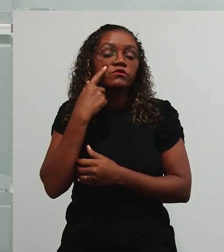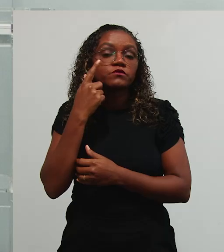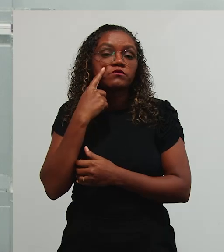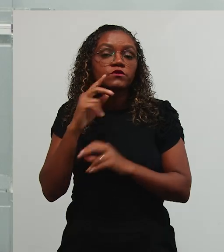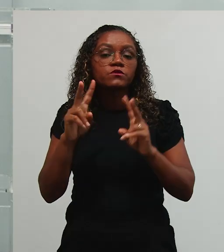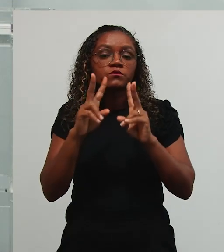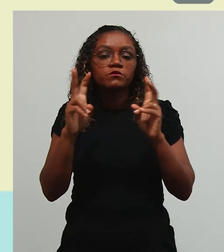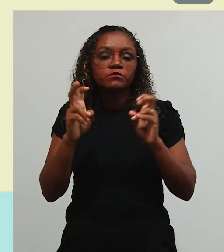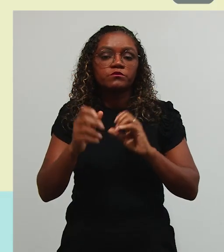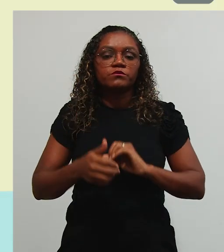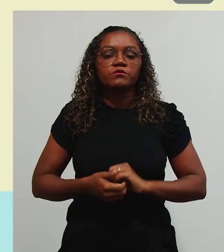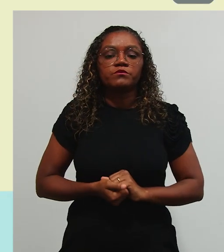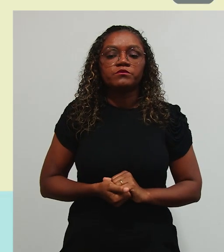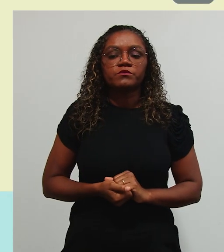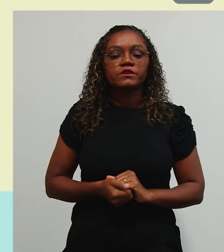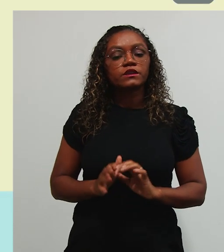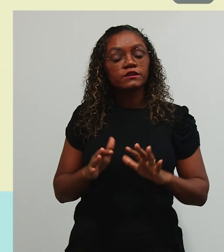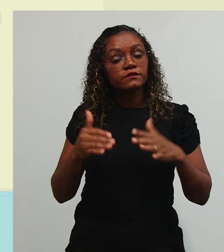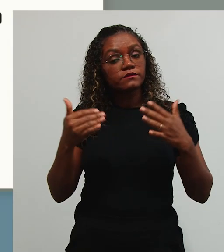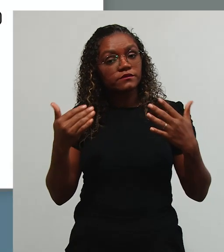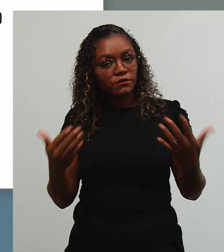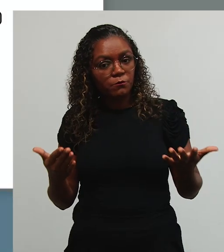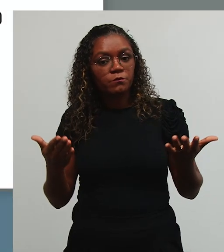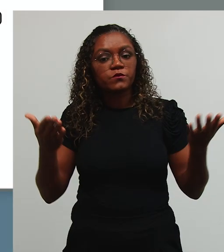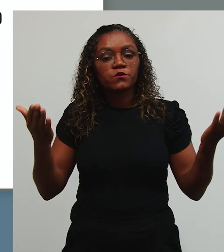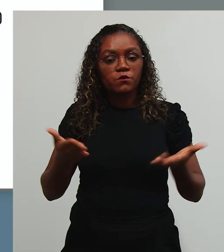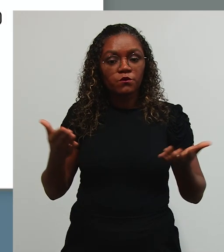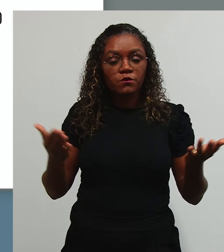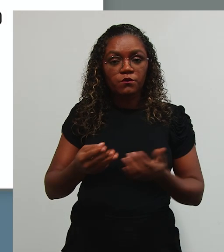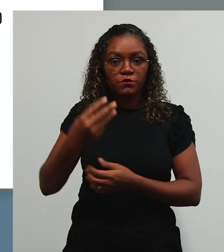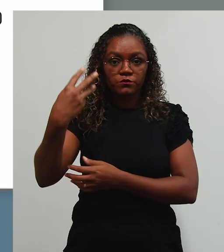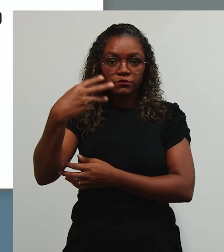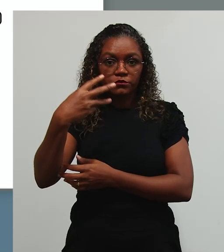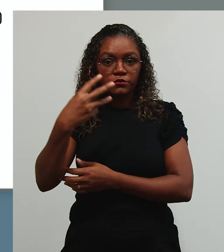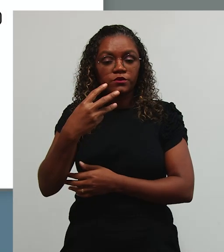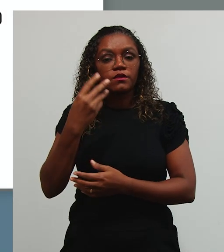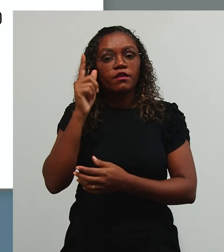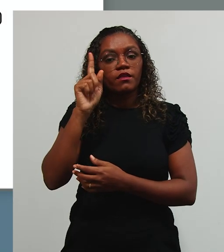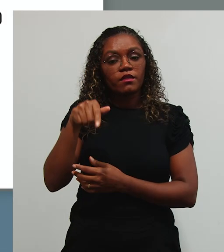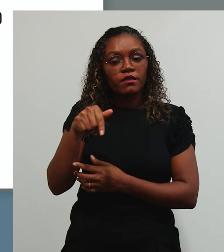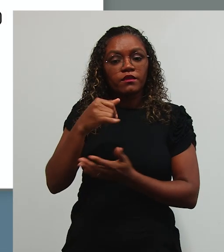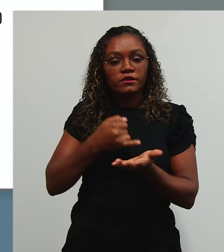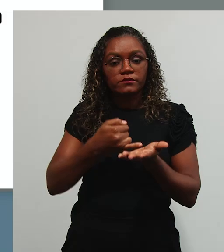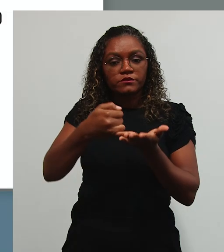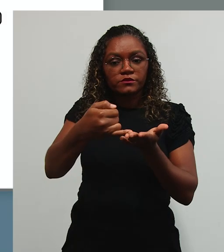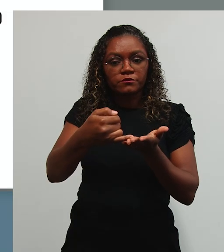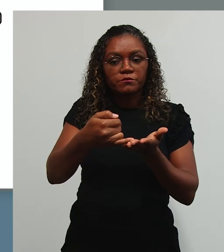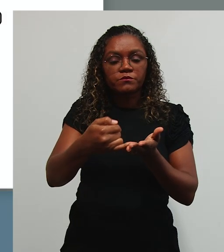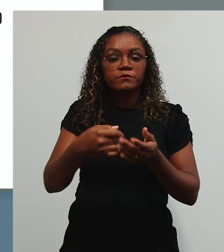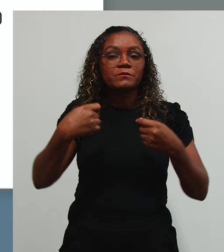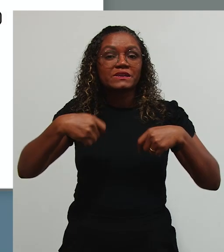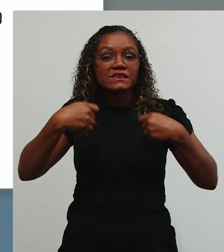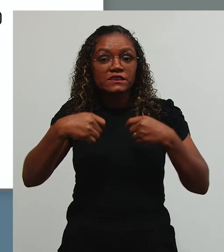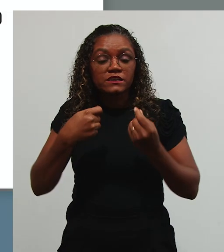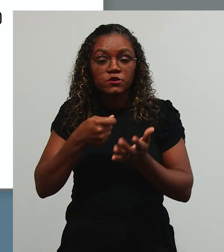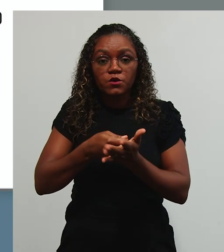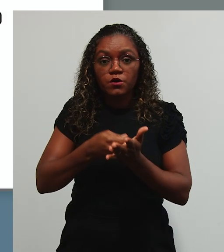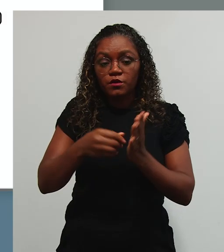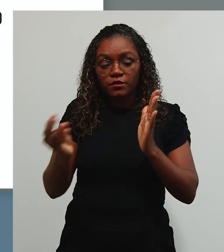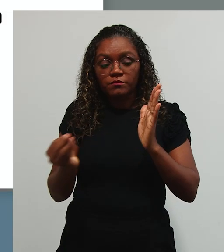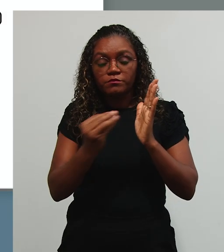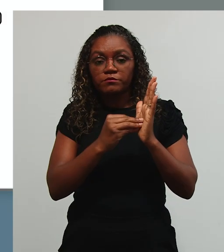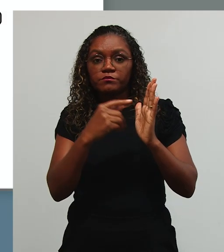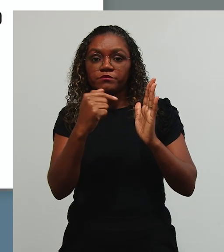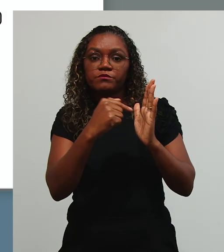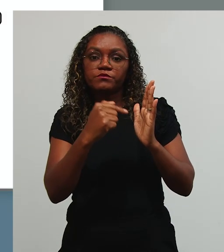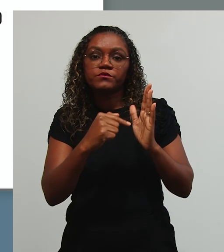essa introdução. Então, nosso episódio 3, introdução. Na introdução, deve conter a delimitação